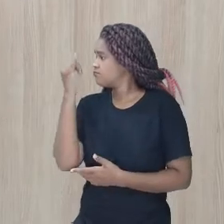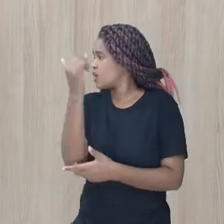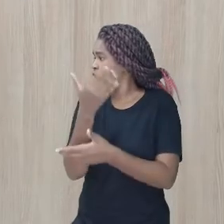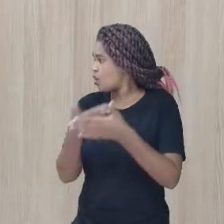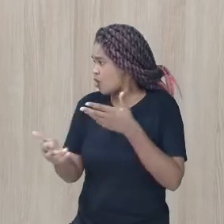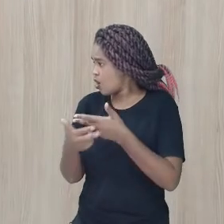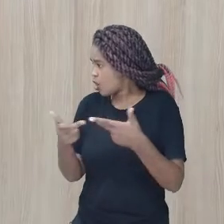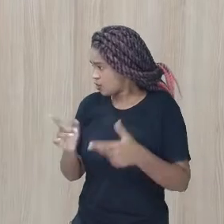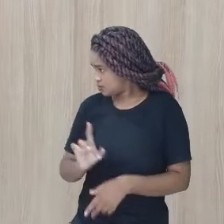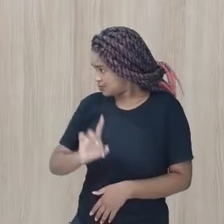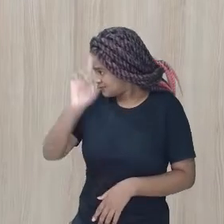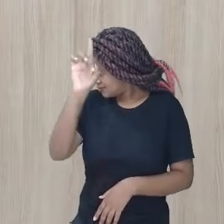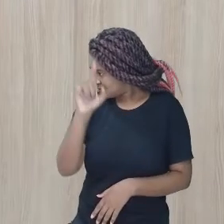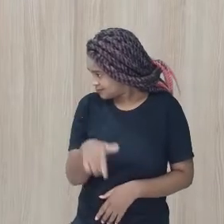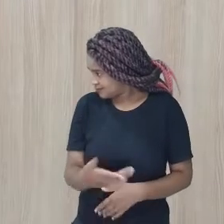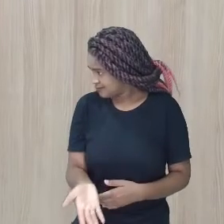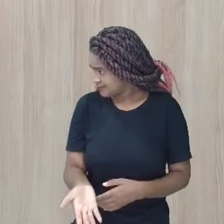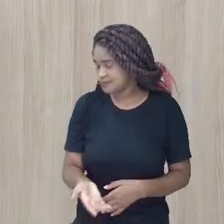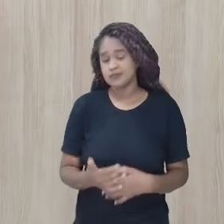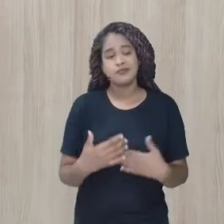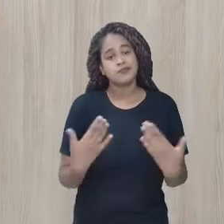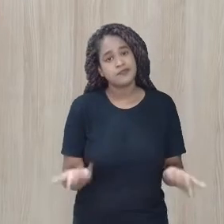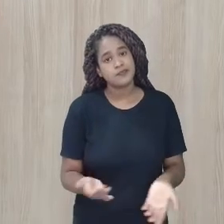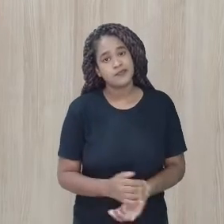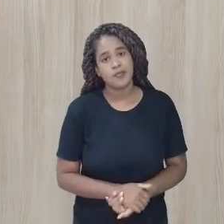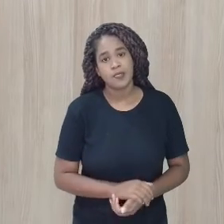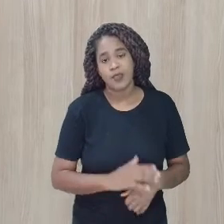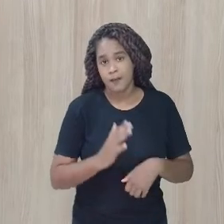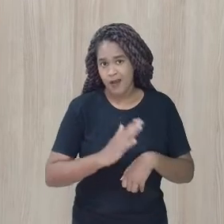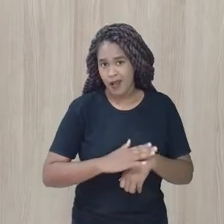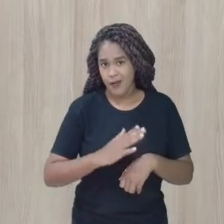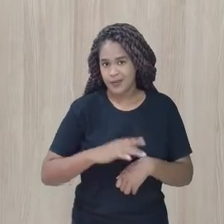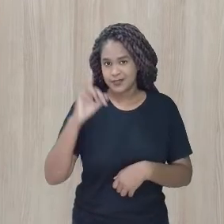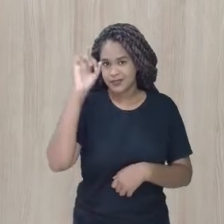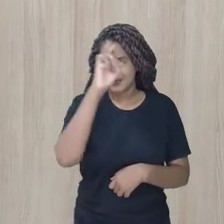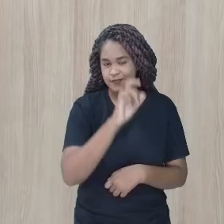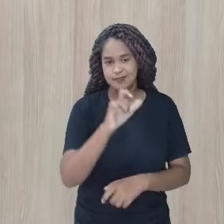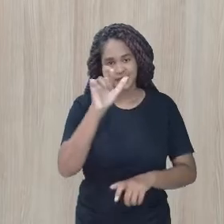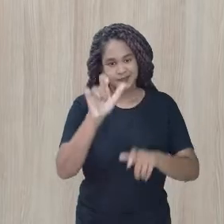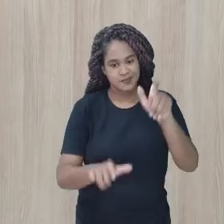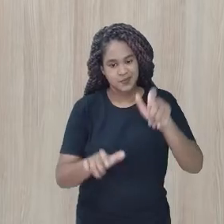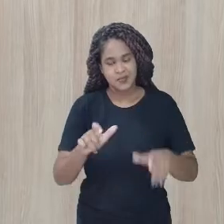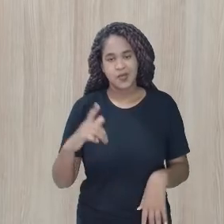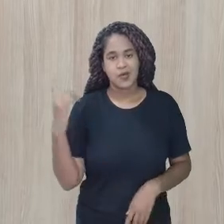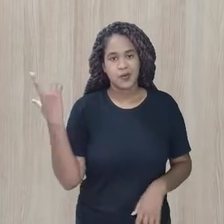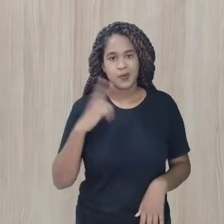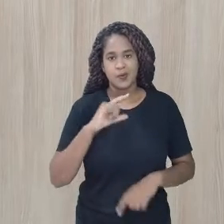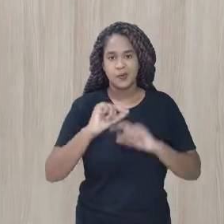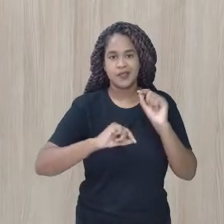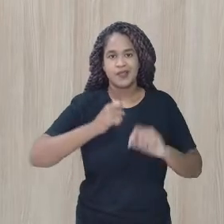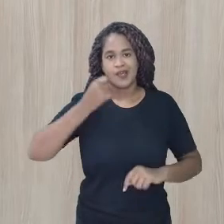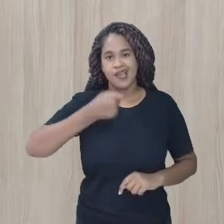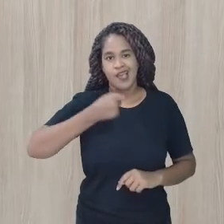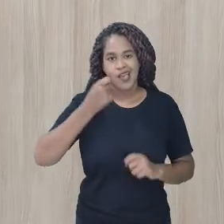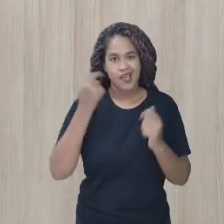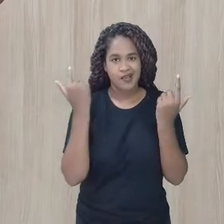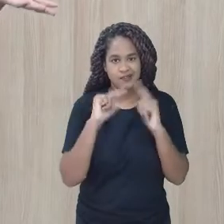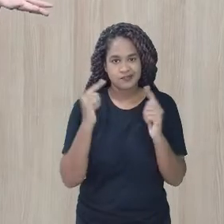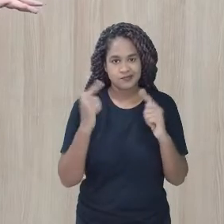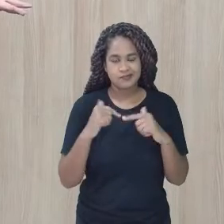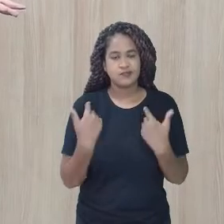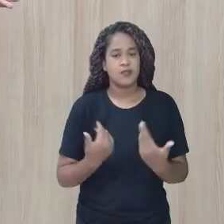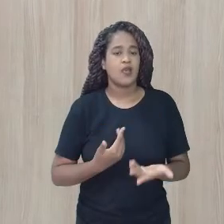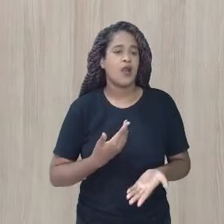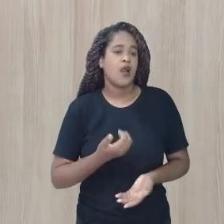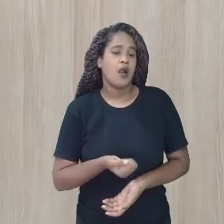para Deus. E aí, não é? Até do momento difícil as pessoas conseguem fazer um humor. Alguns